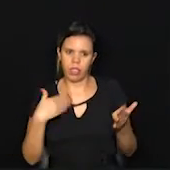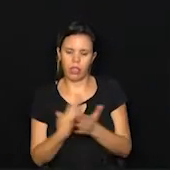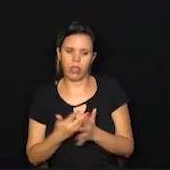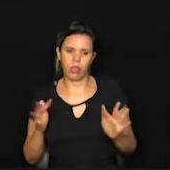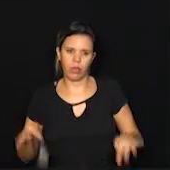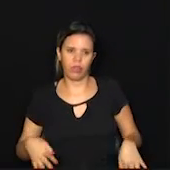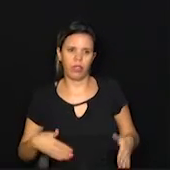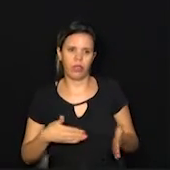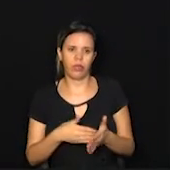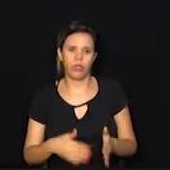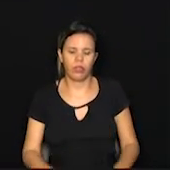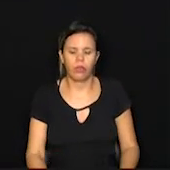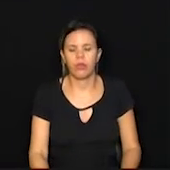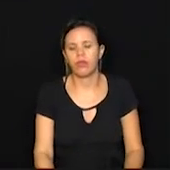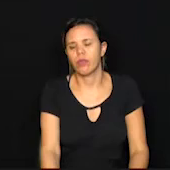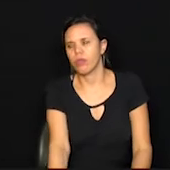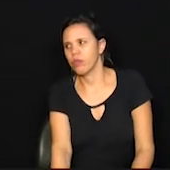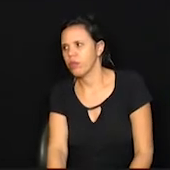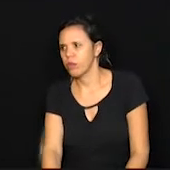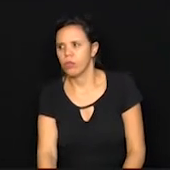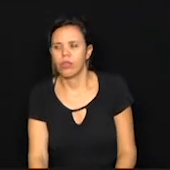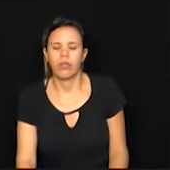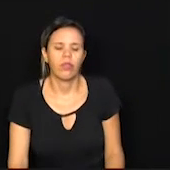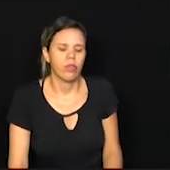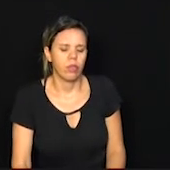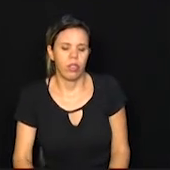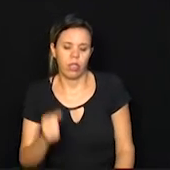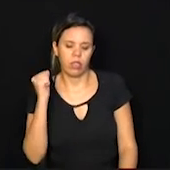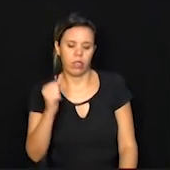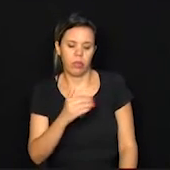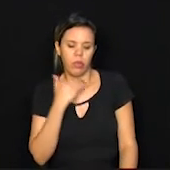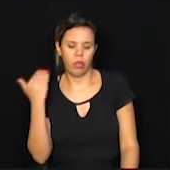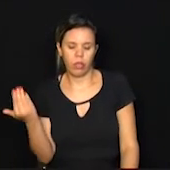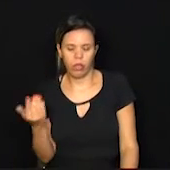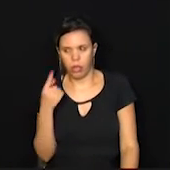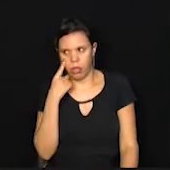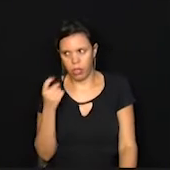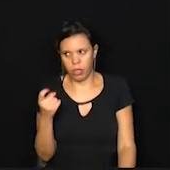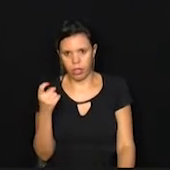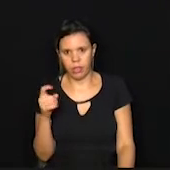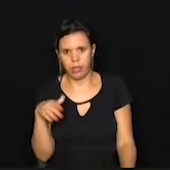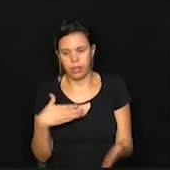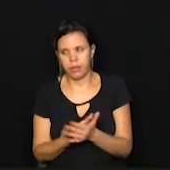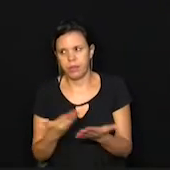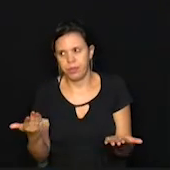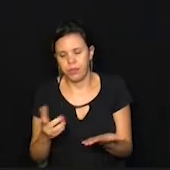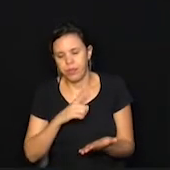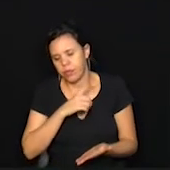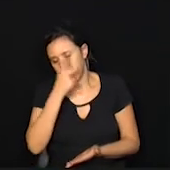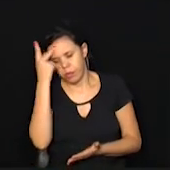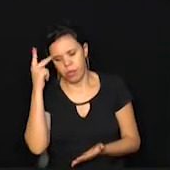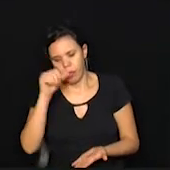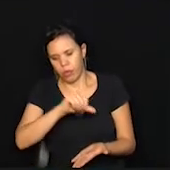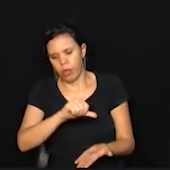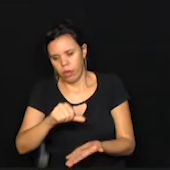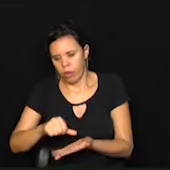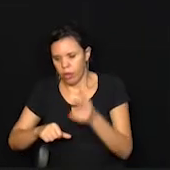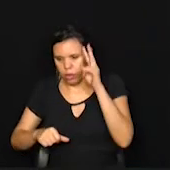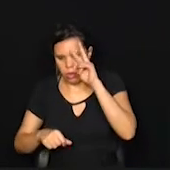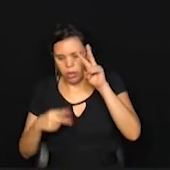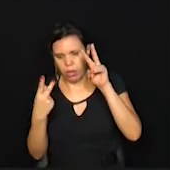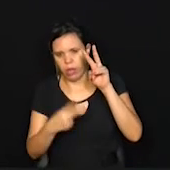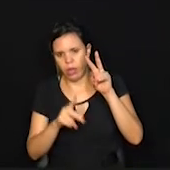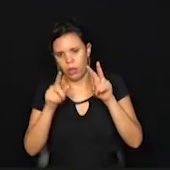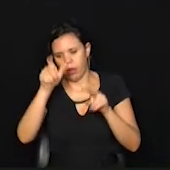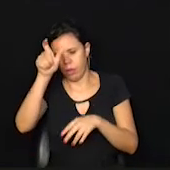o fim foi o último a ser é assassinado e é interessante porque até hoje tem gente lá na região que lembra dele